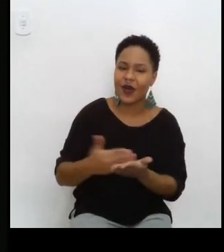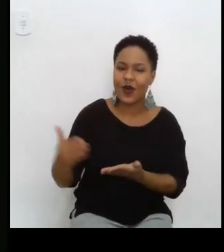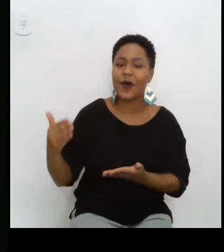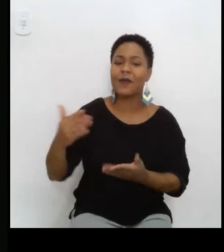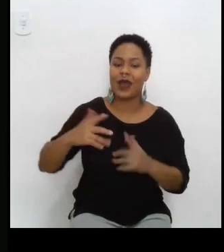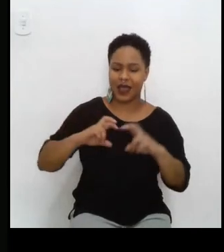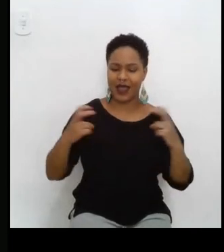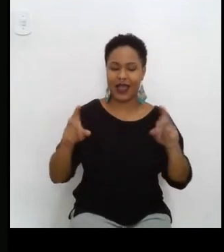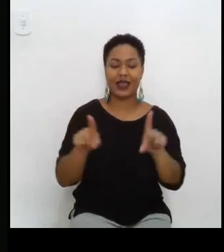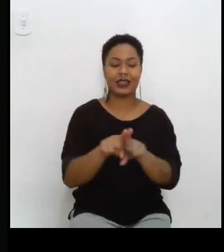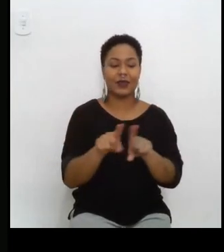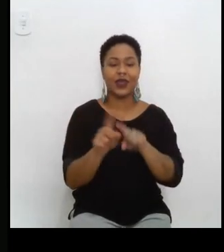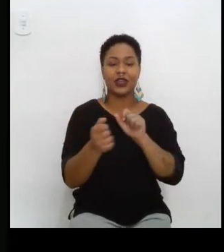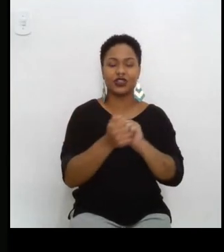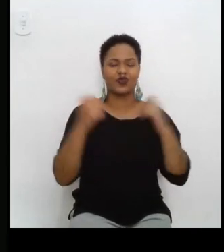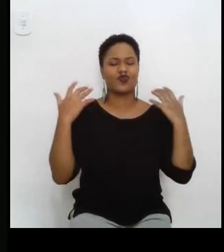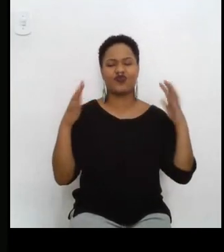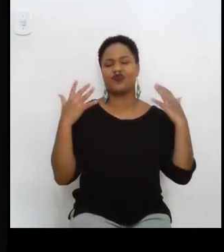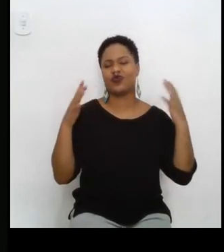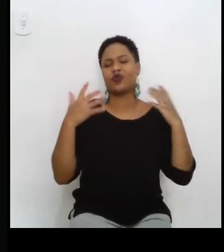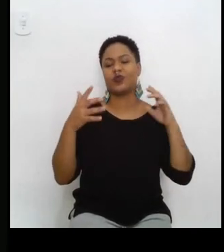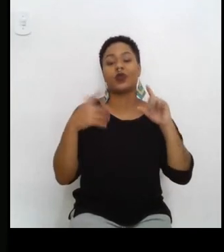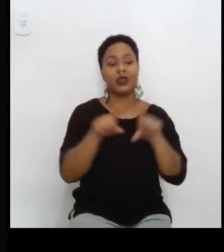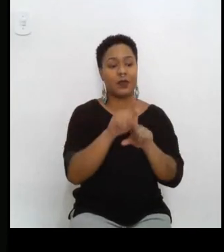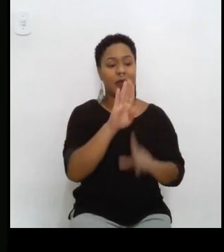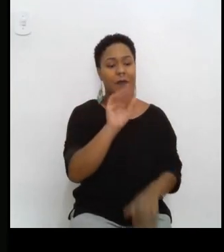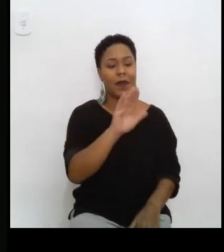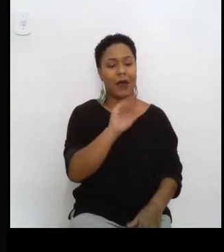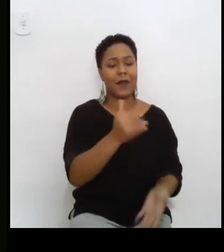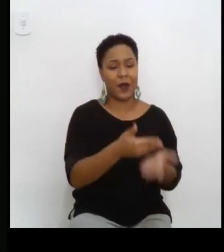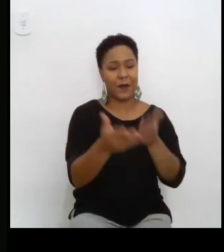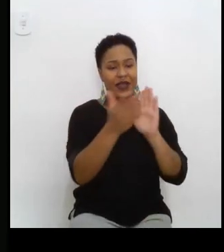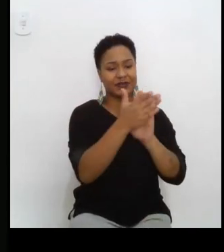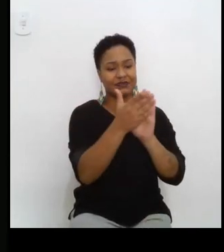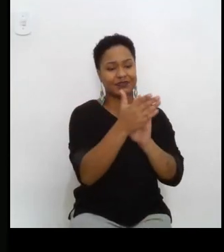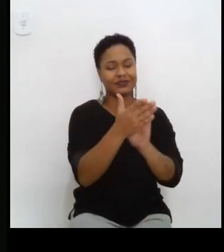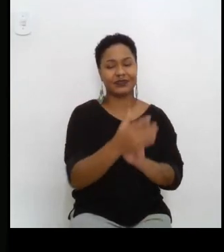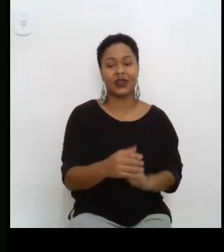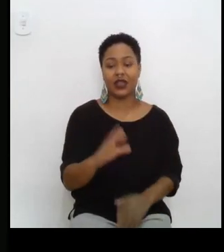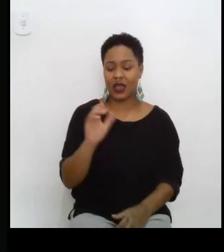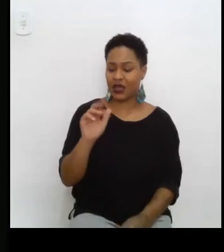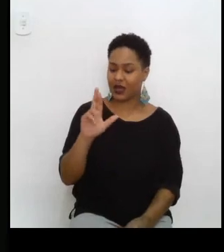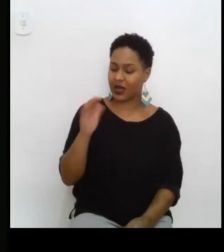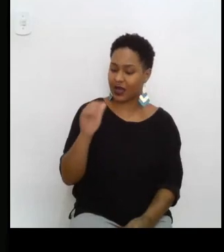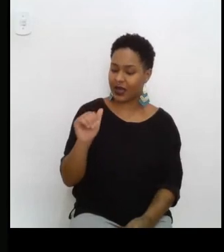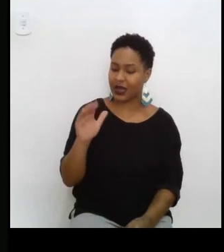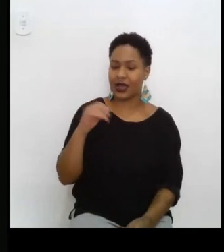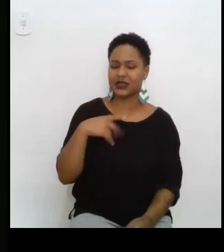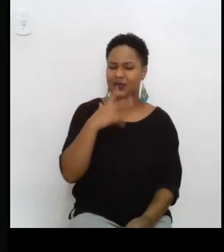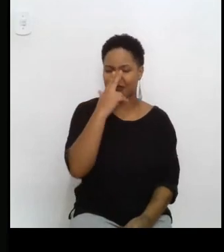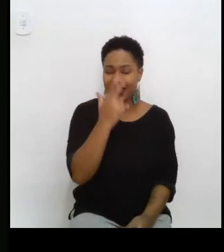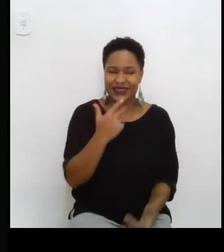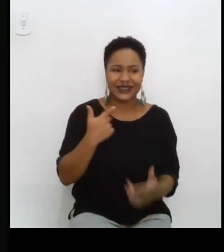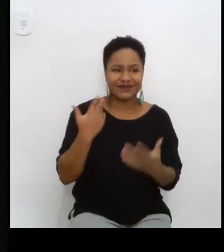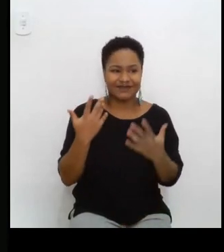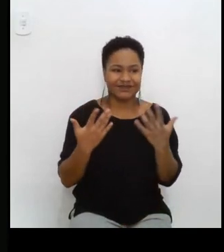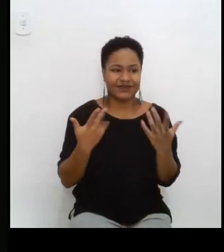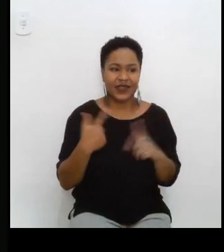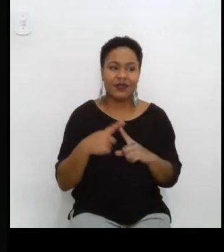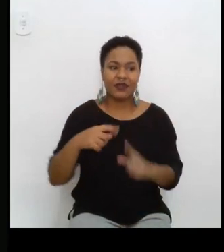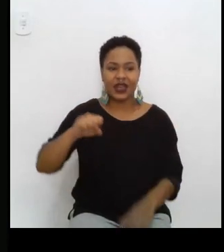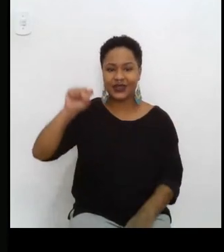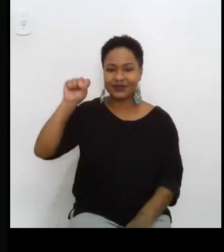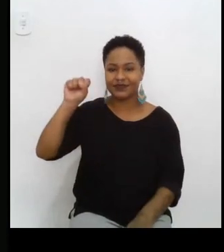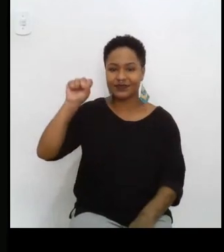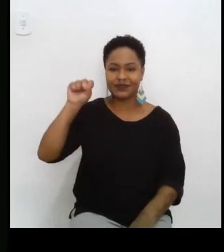Uma salva de palmas puxado também por baba a caça parece um pouco sem graça mais sério os dois punhos ao lados dos